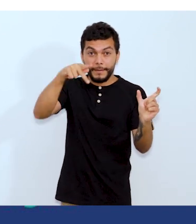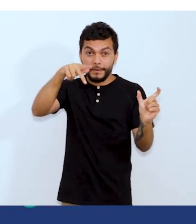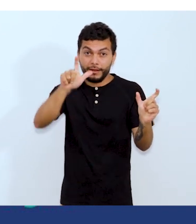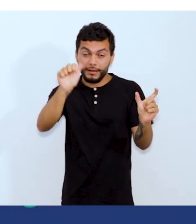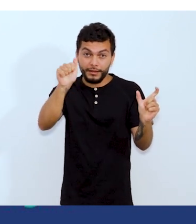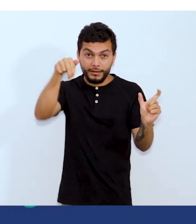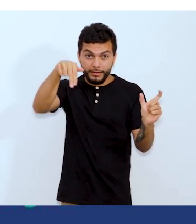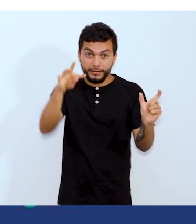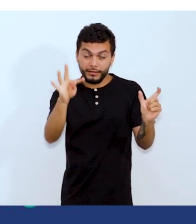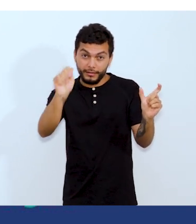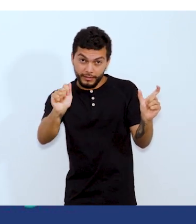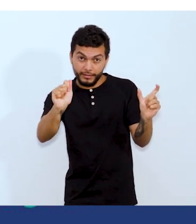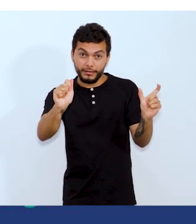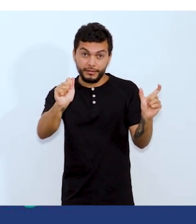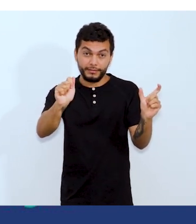Planta,